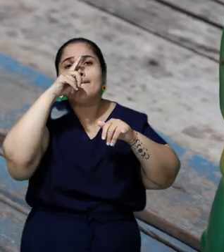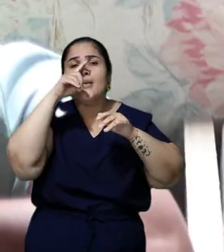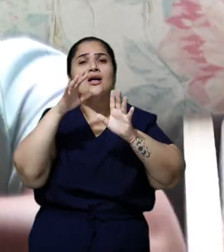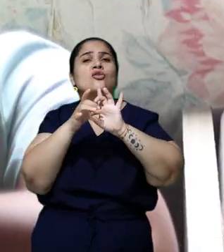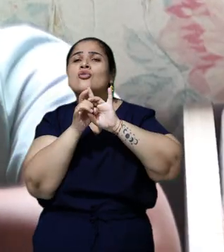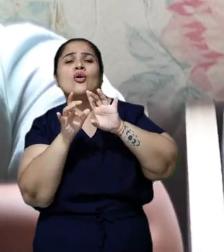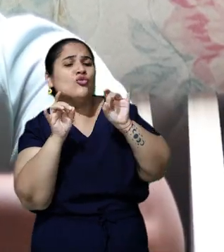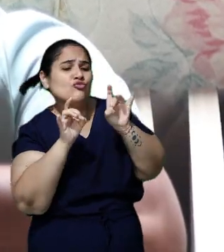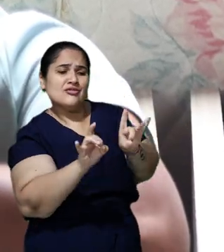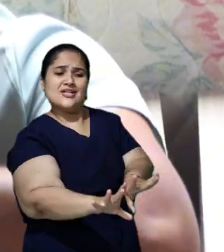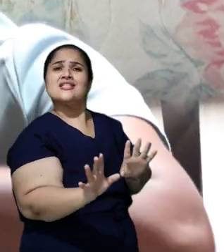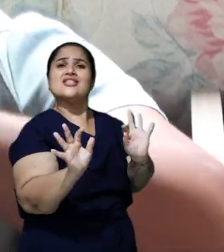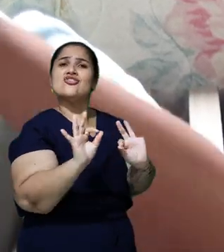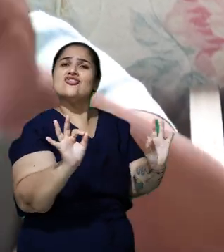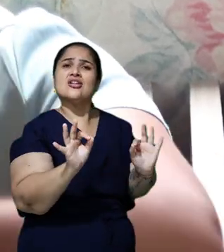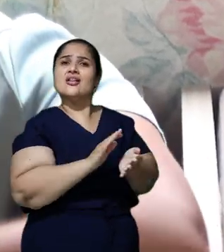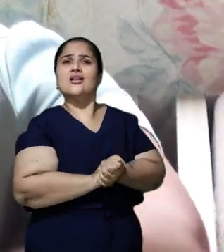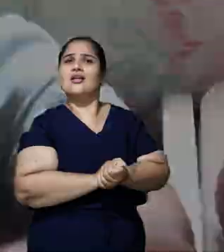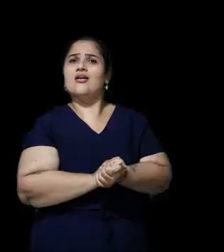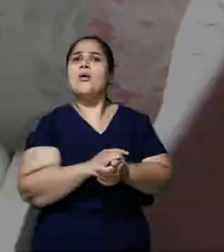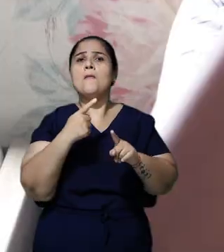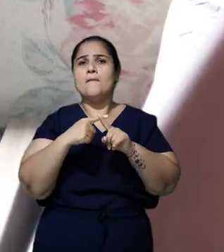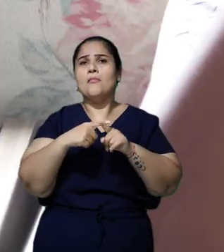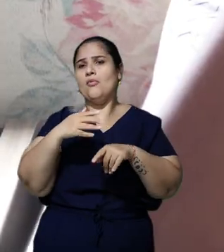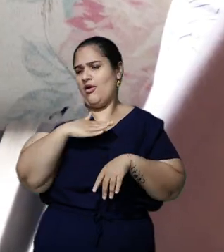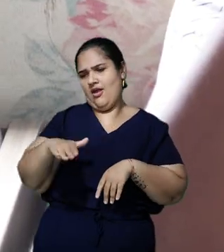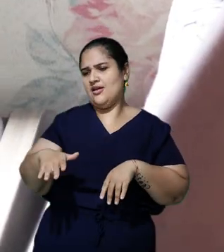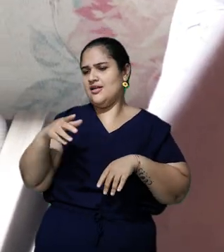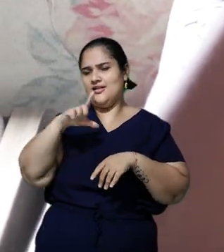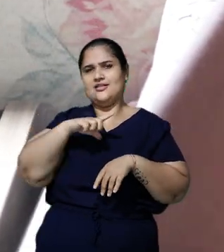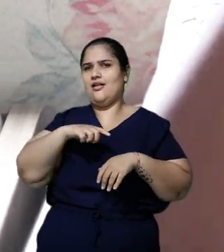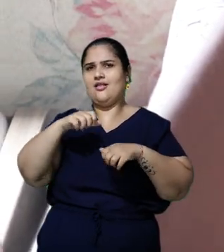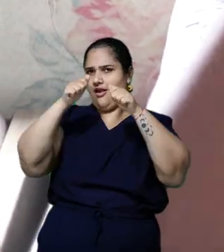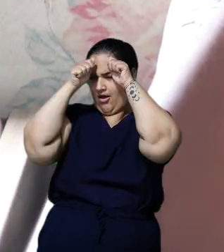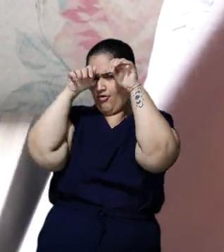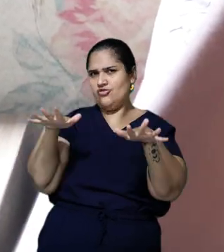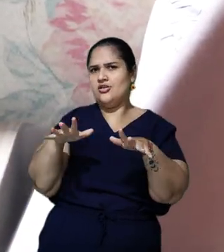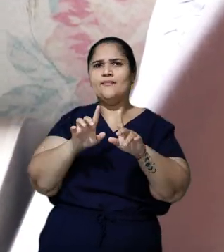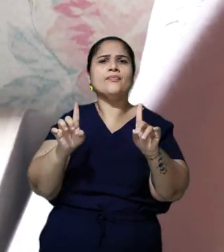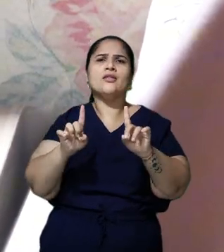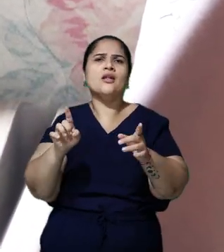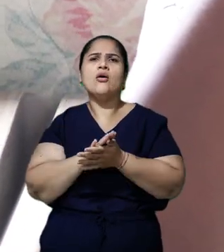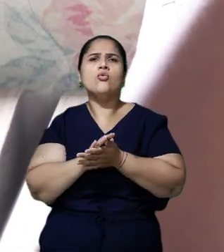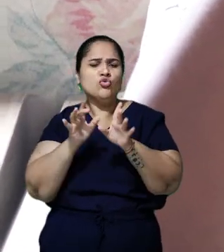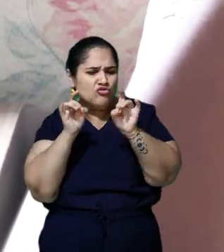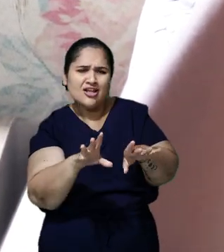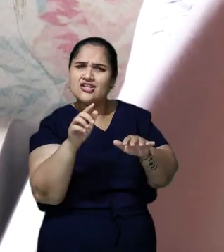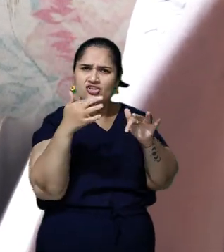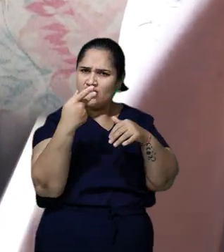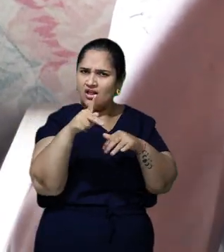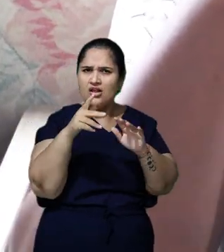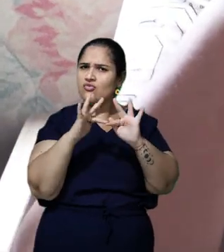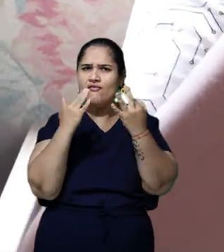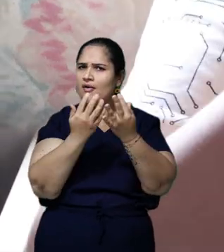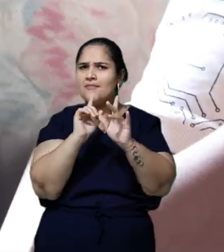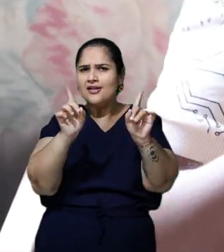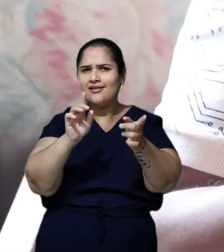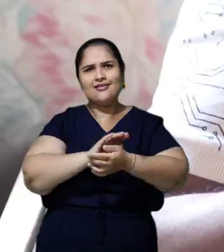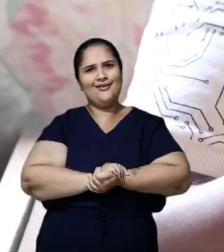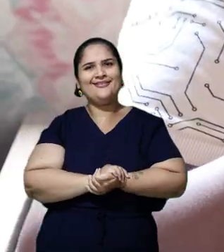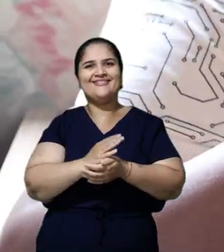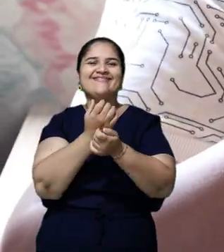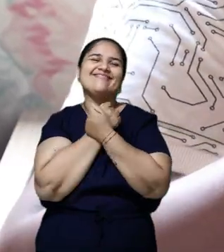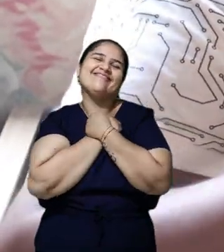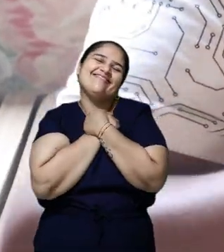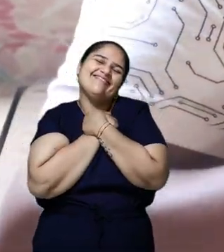filhos, que tem essa aqui, né, autismo, né? E uma mensagem que eu passo que não abandone sua família. É, meu filho.